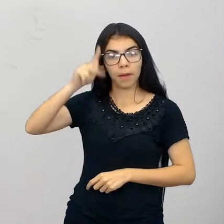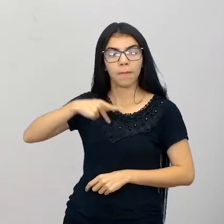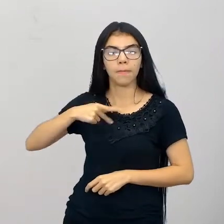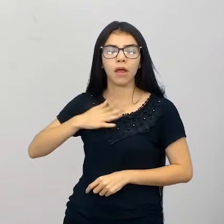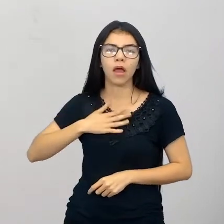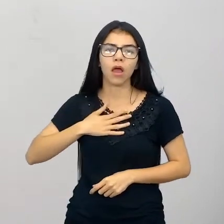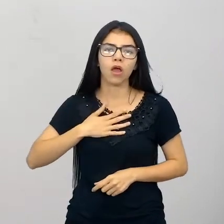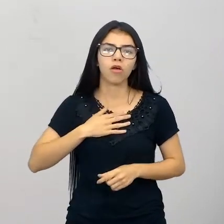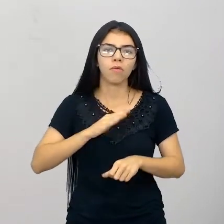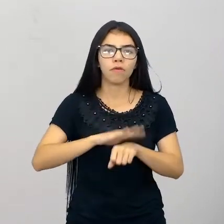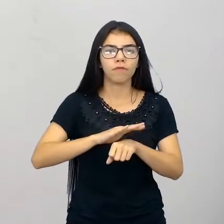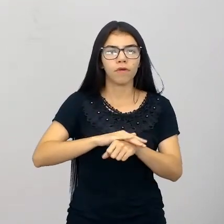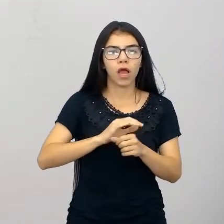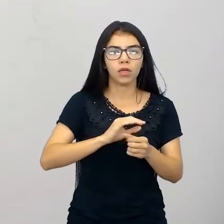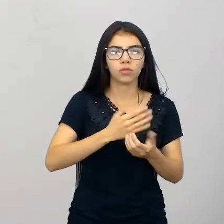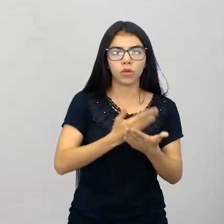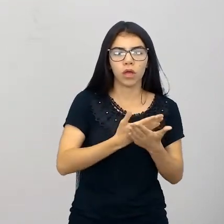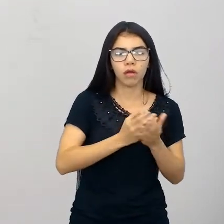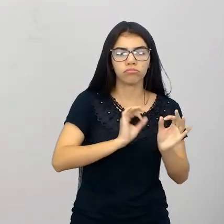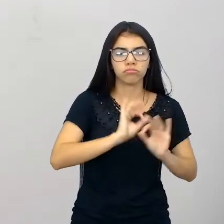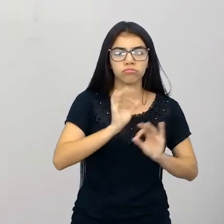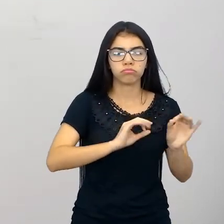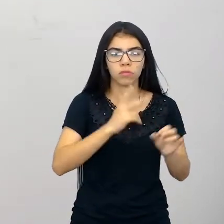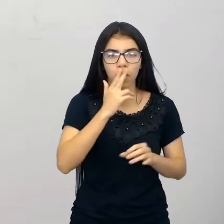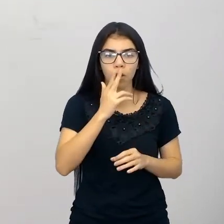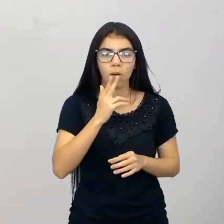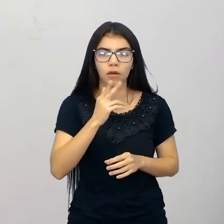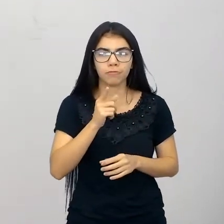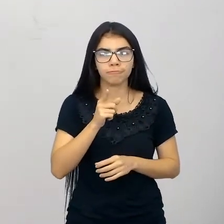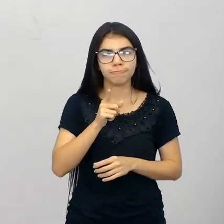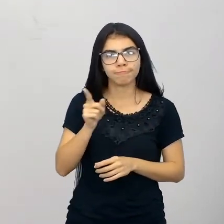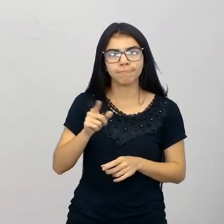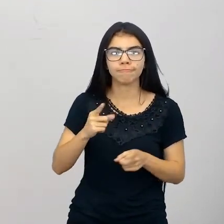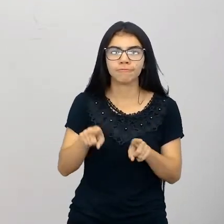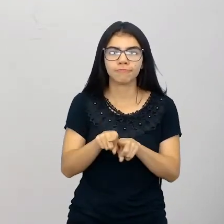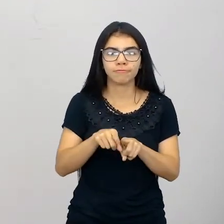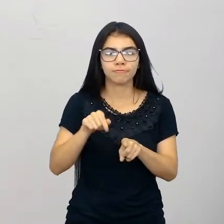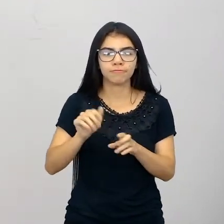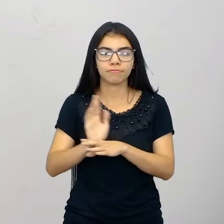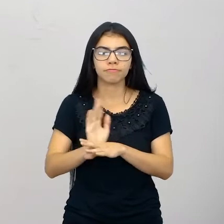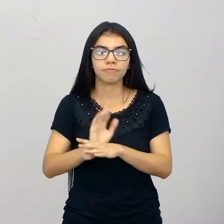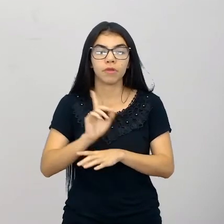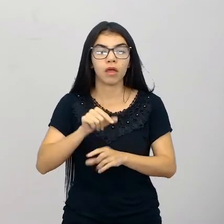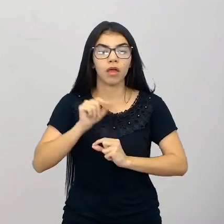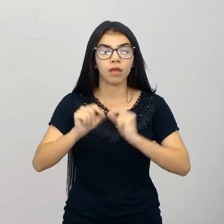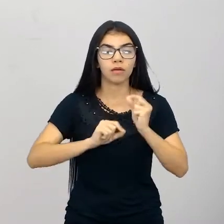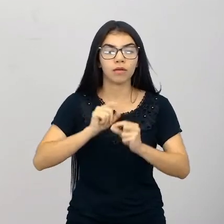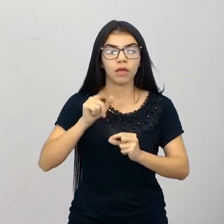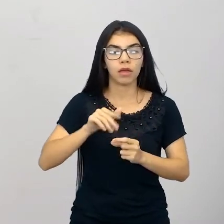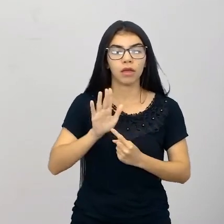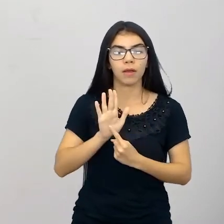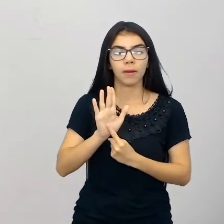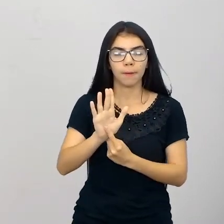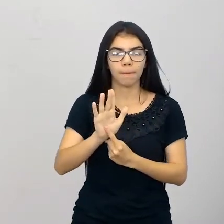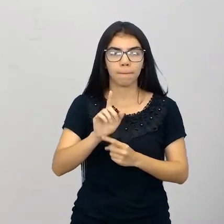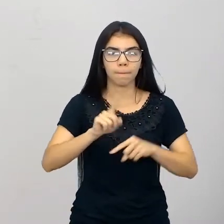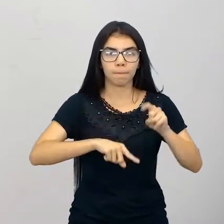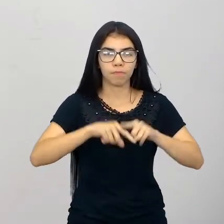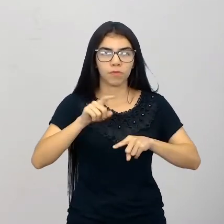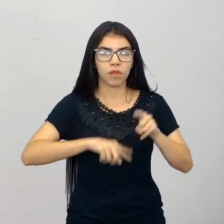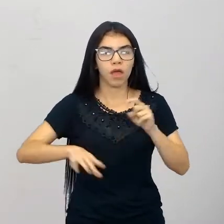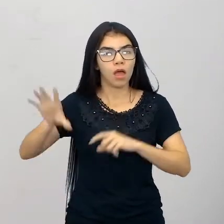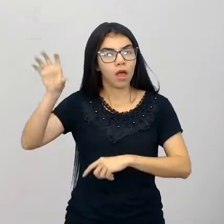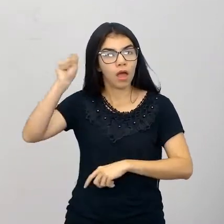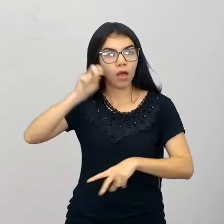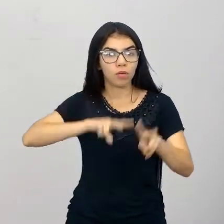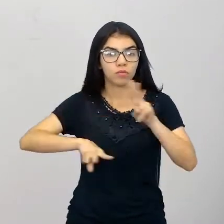enquanto produtor dessas aulas, eu acho que para você também, que você também teve aulas envolvendo cinema. Sim. Apresentar material audiovisual com